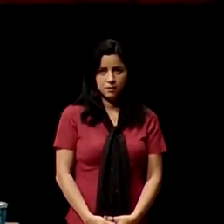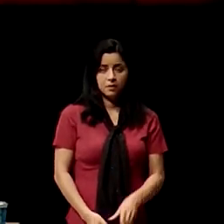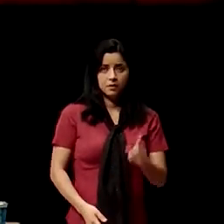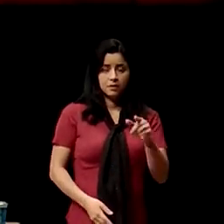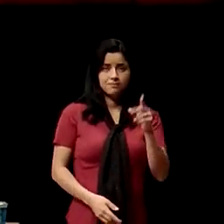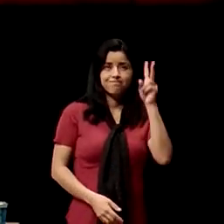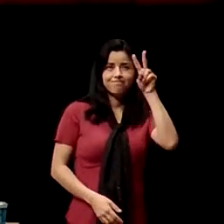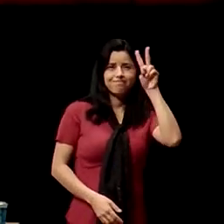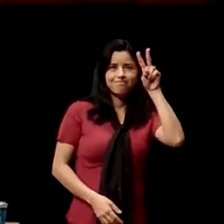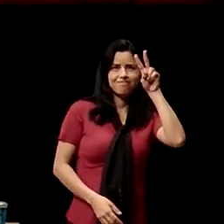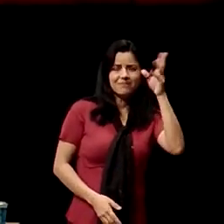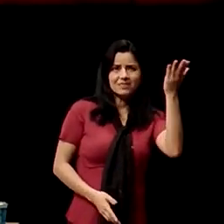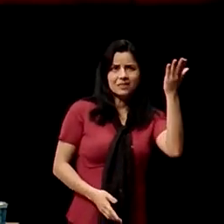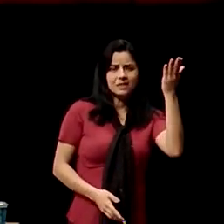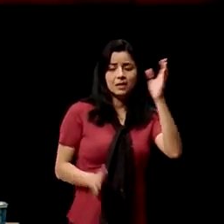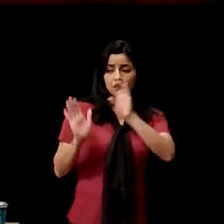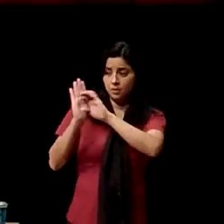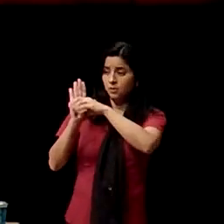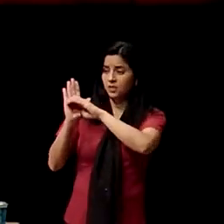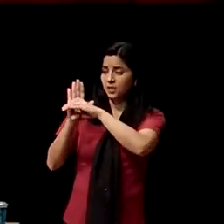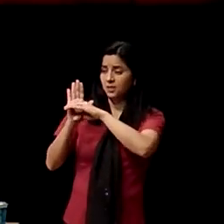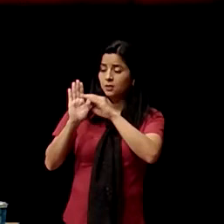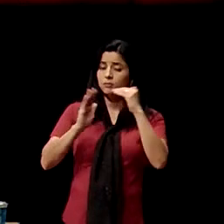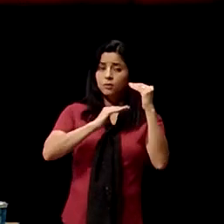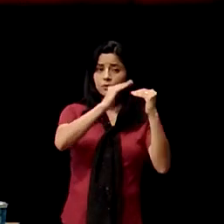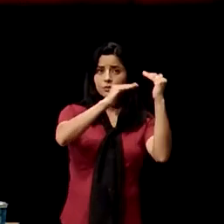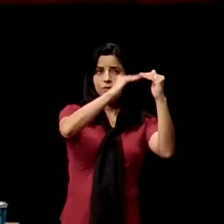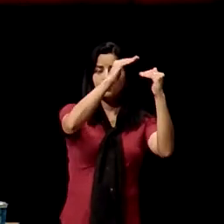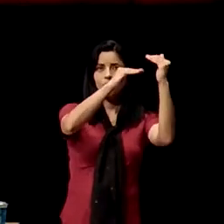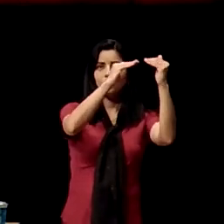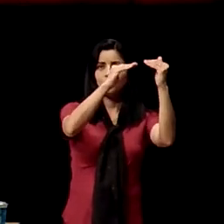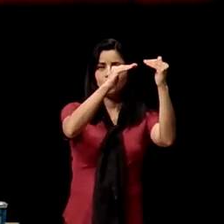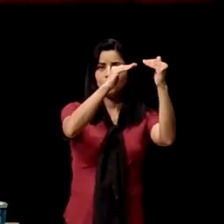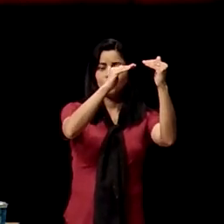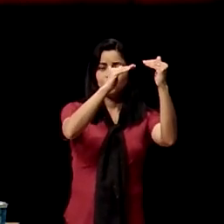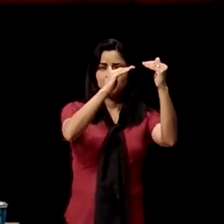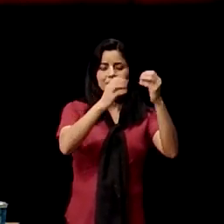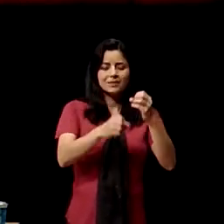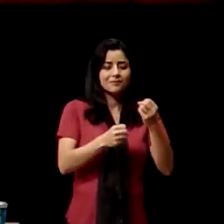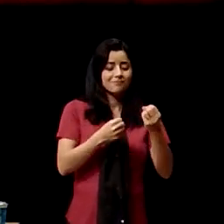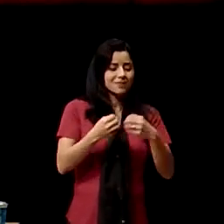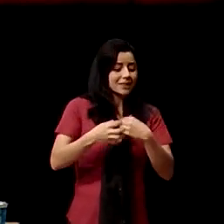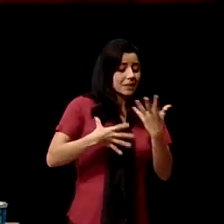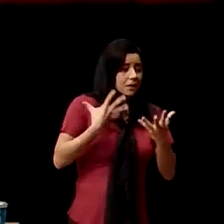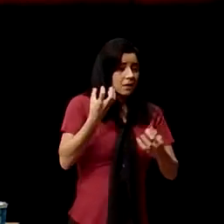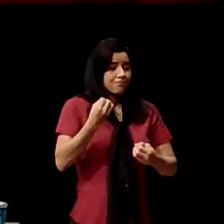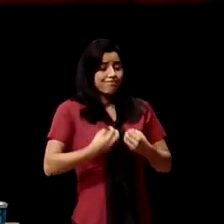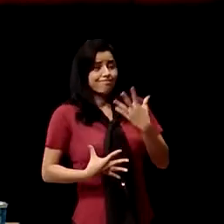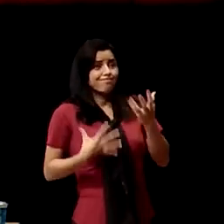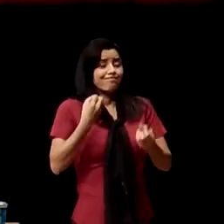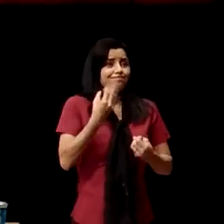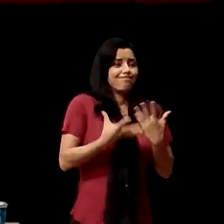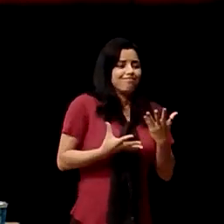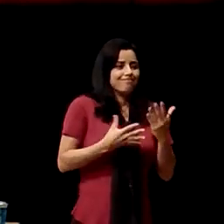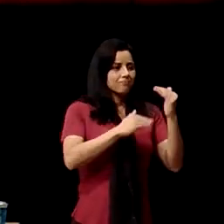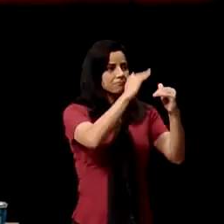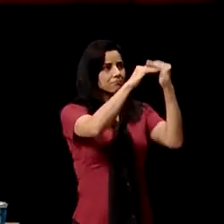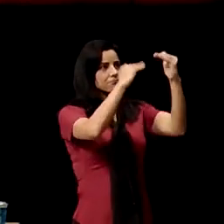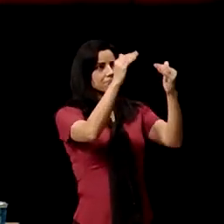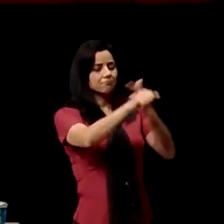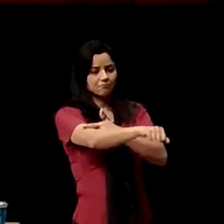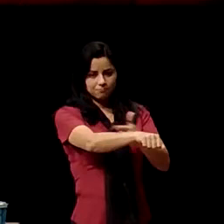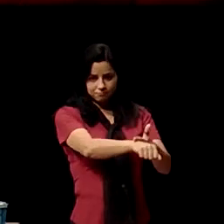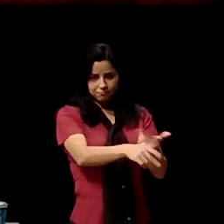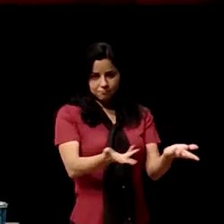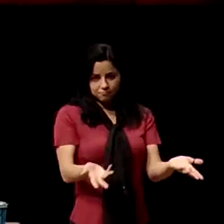na história, esse conceito foi desenvolvido através das aspirações no desenvolvimento educacional.